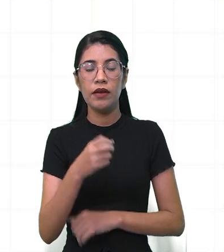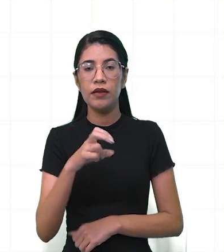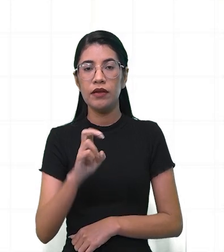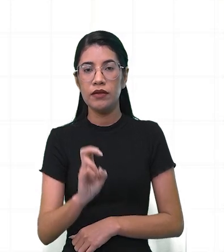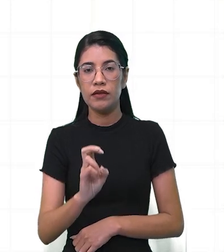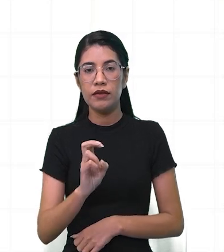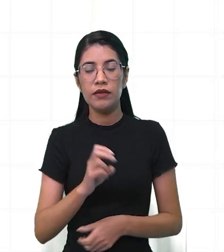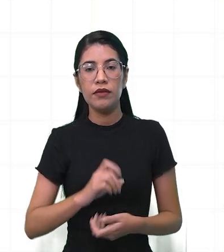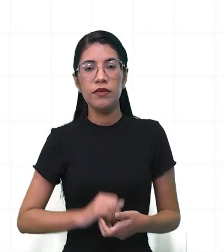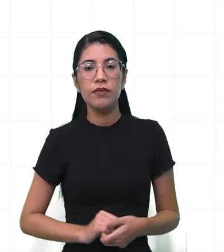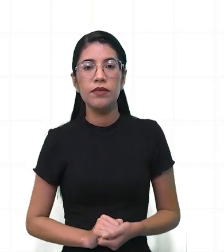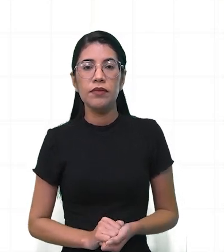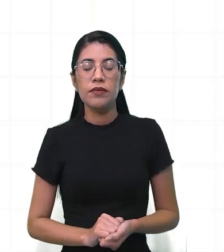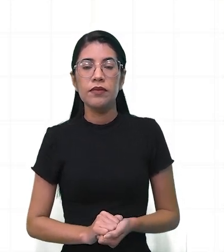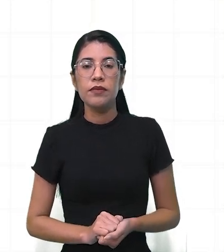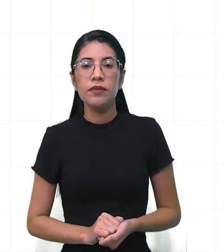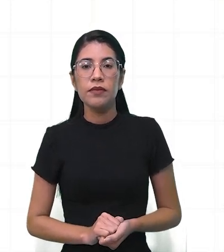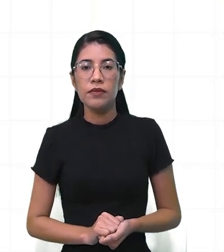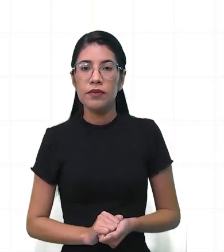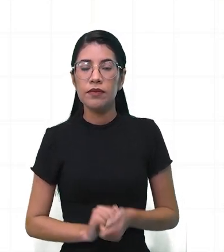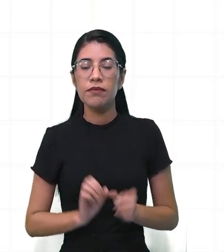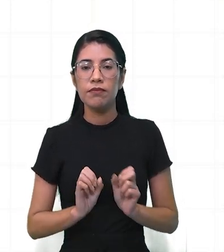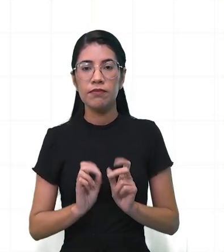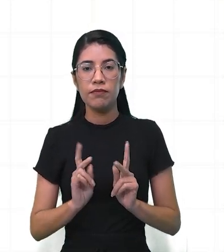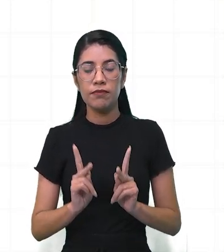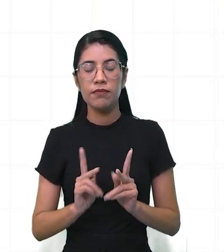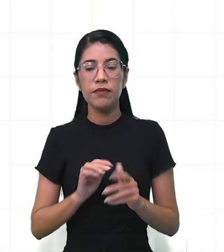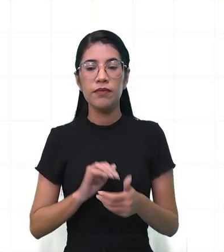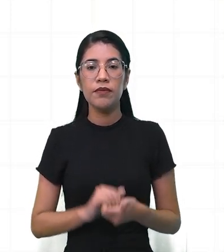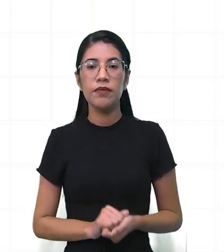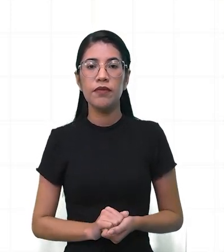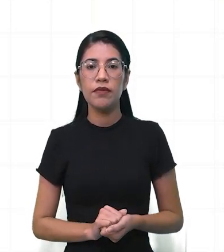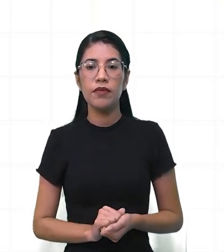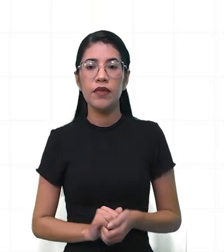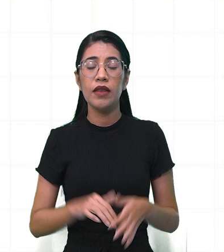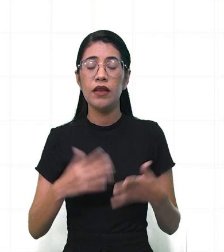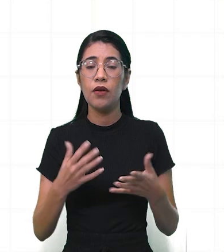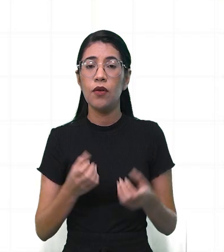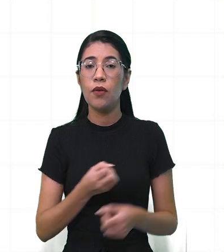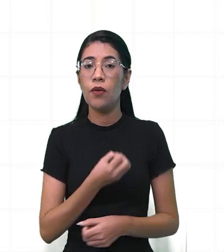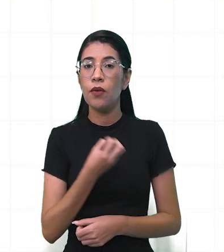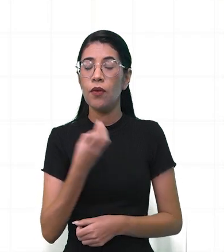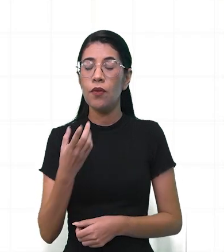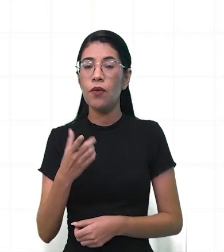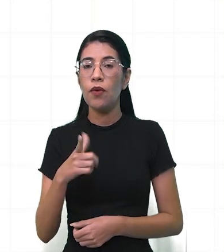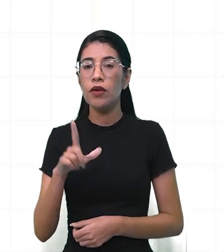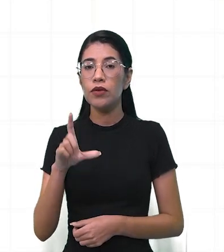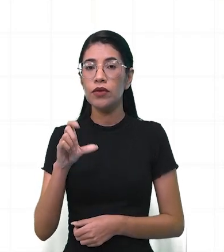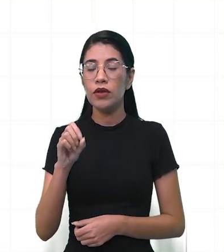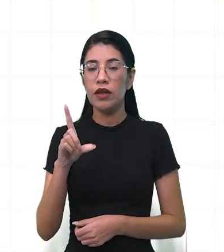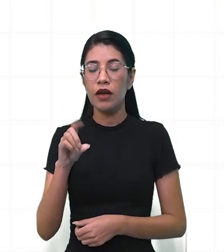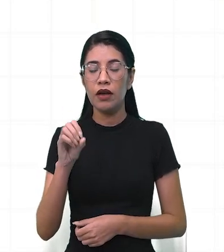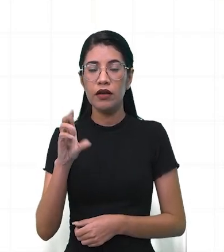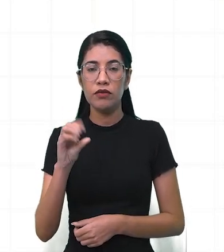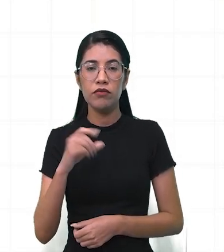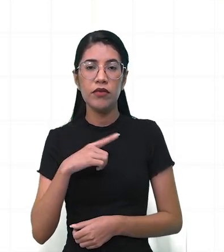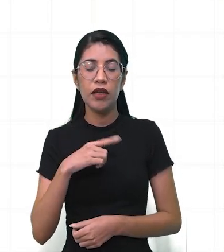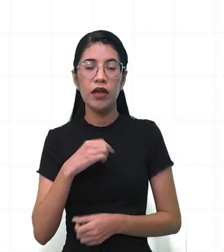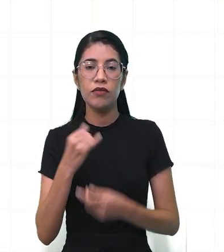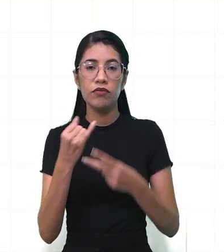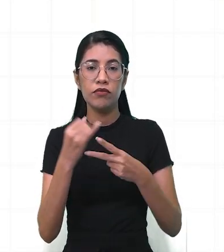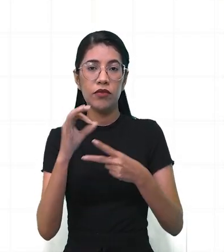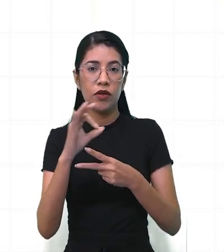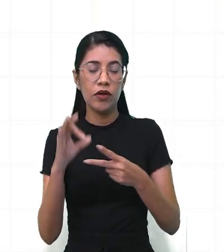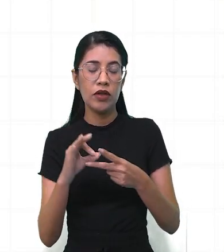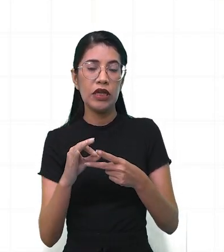15. Ok? Certo? Então, quantos lados possui um polígono cuja soma